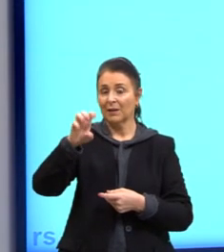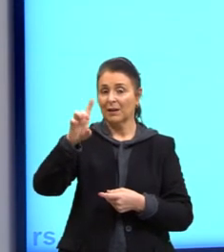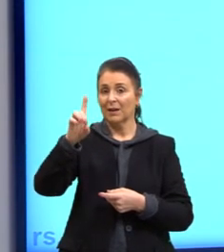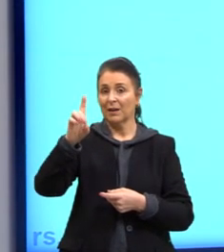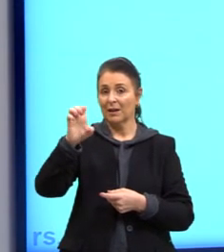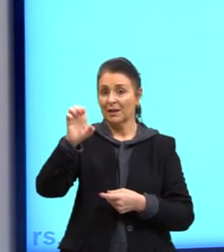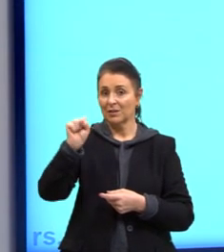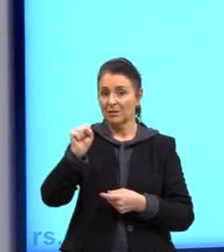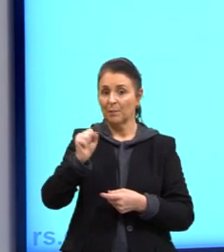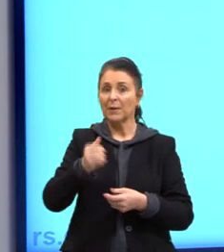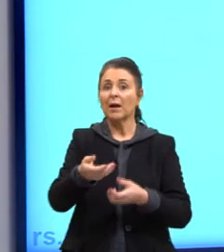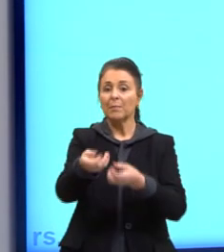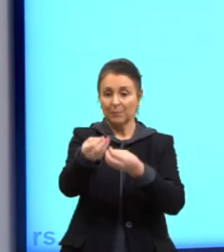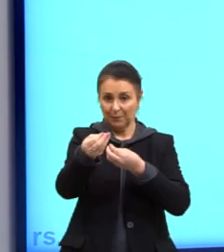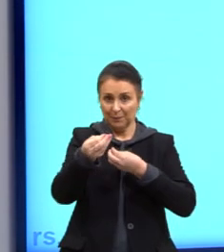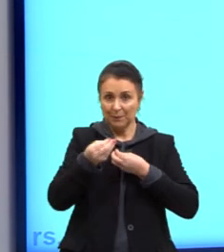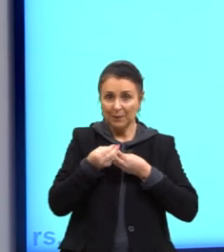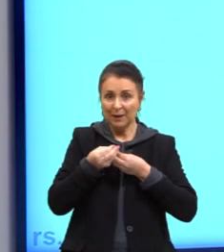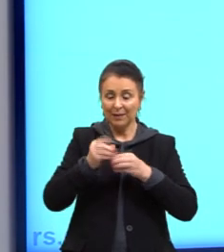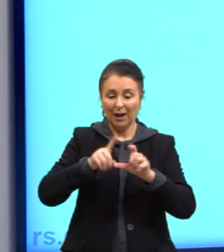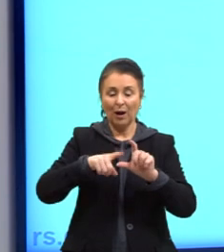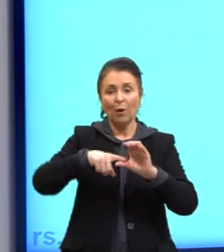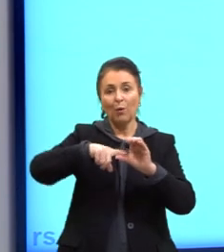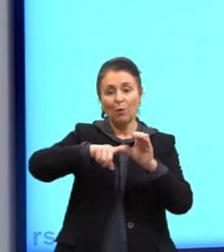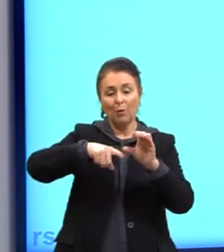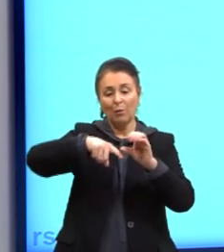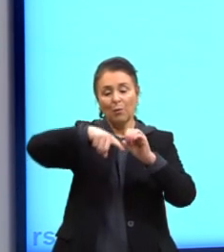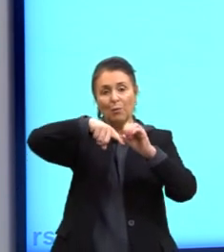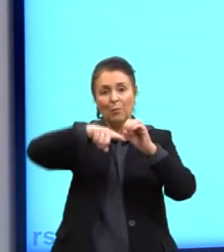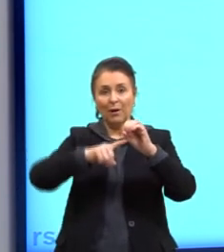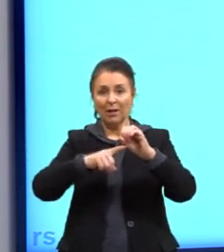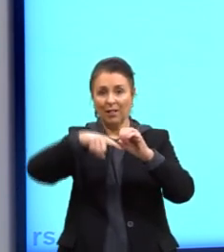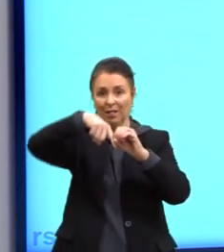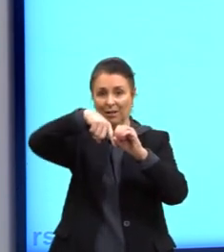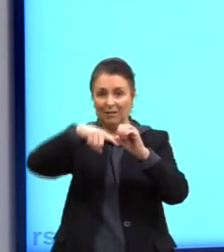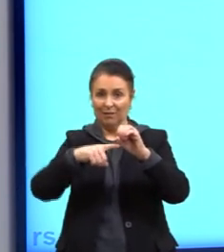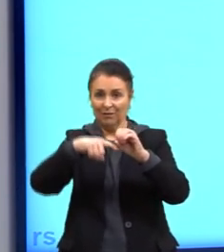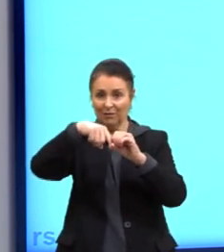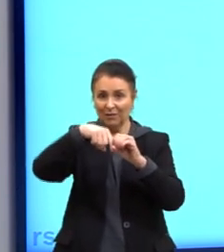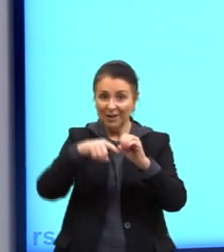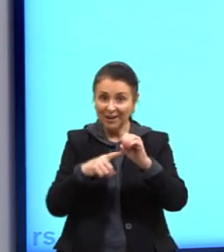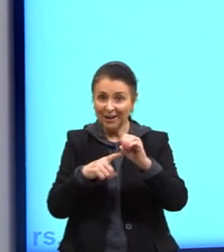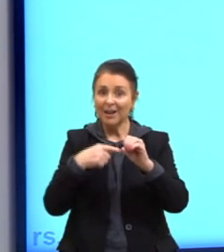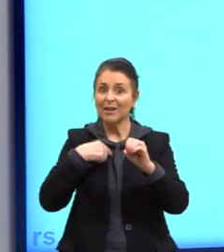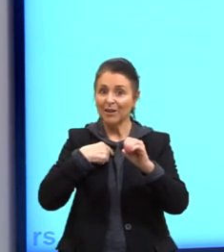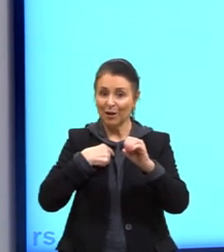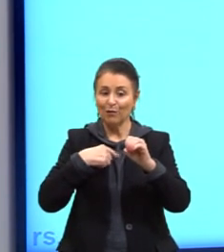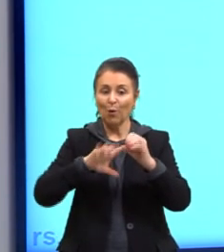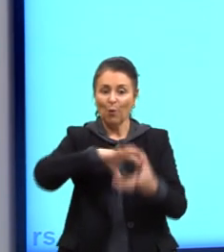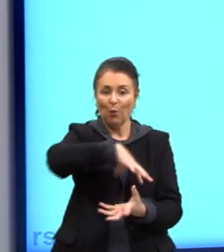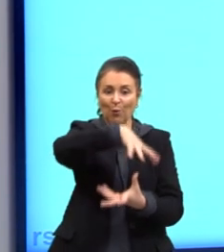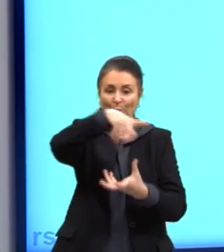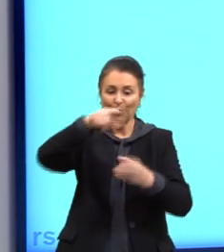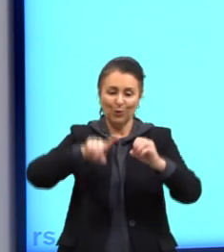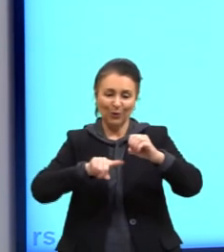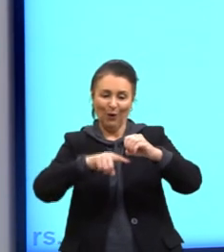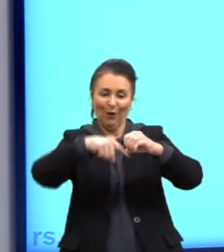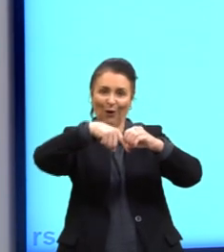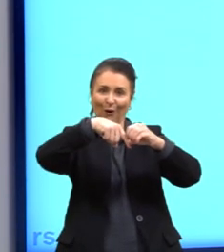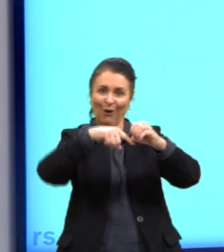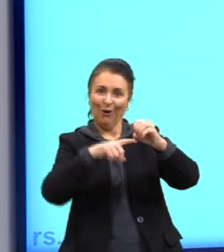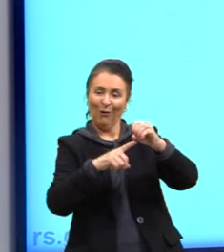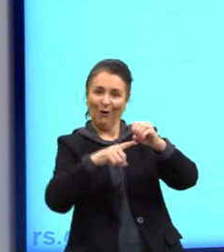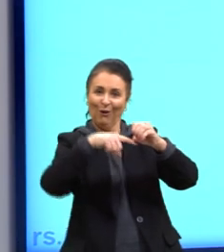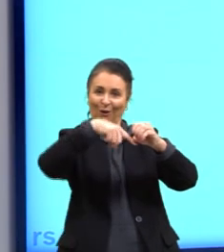dê-me uma alavanca e um ponto de apoio que levantarei o mundo na imagem a gente consegue ver aqui olha que mês